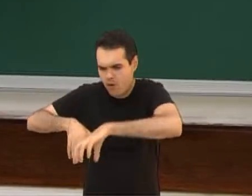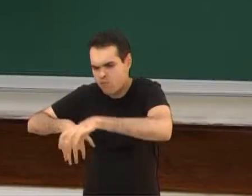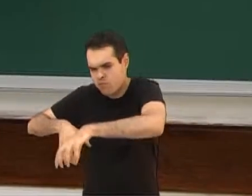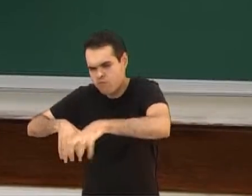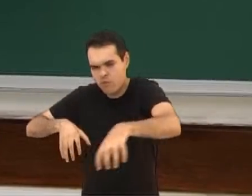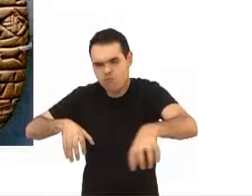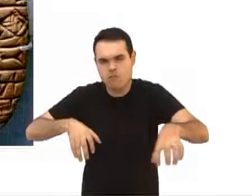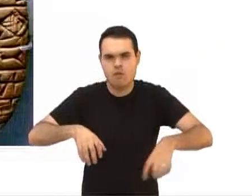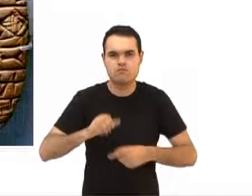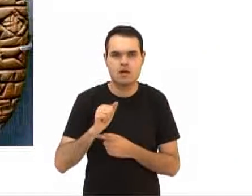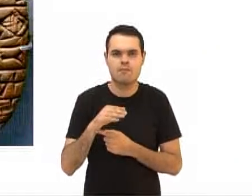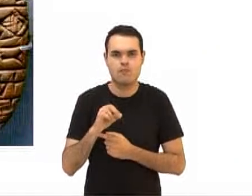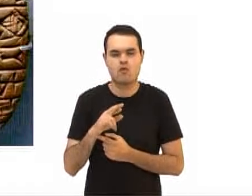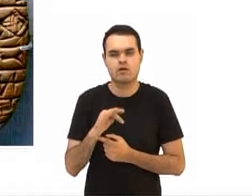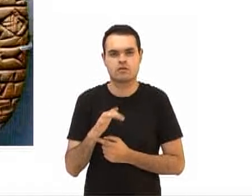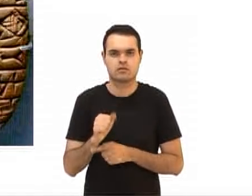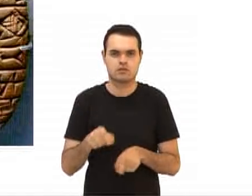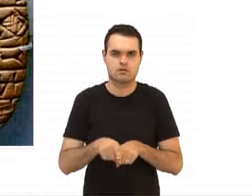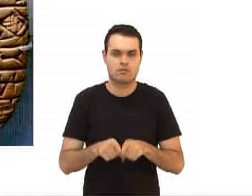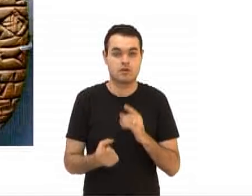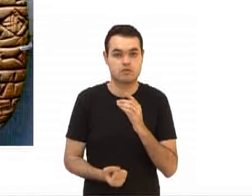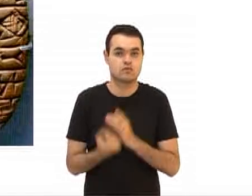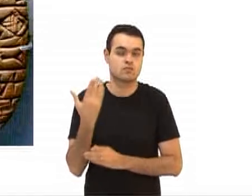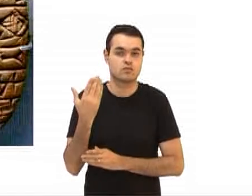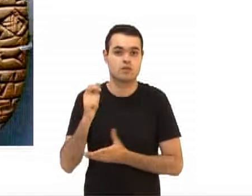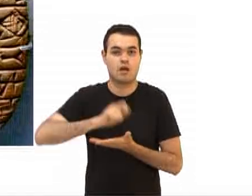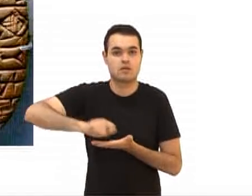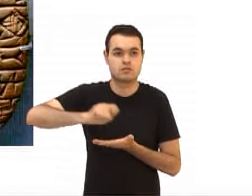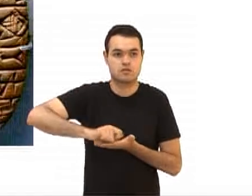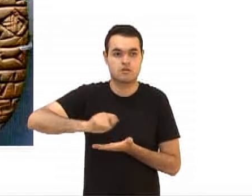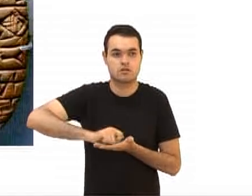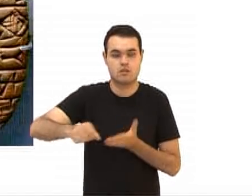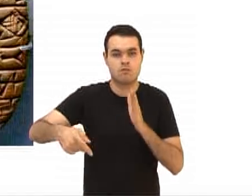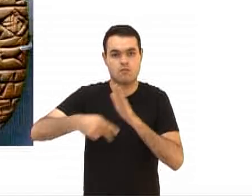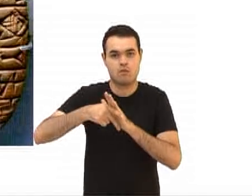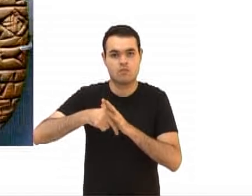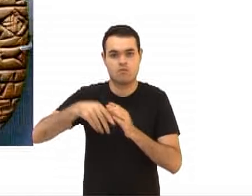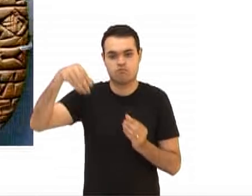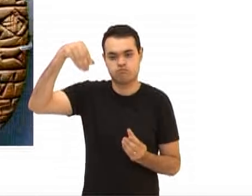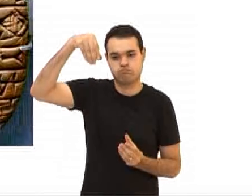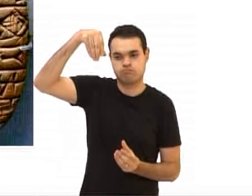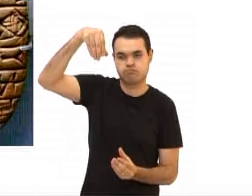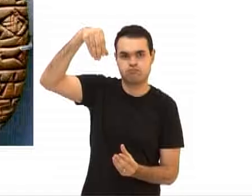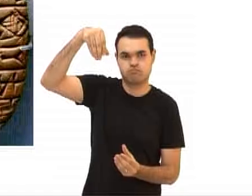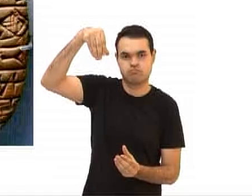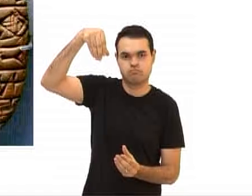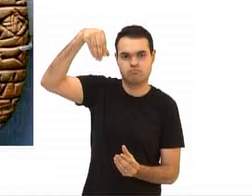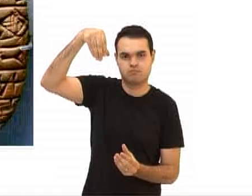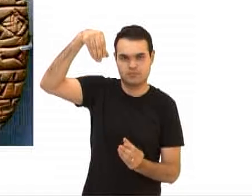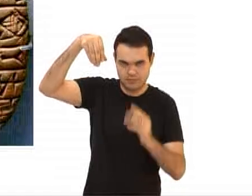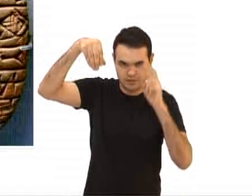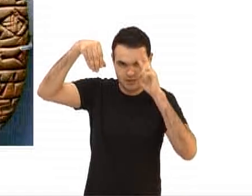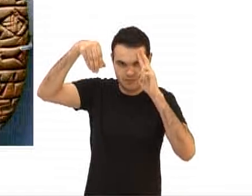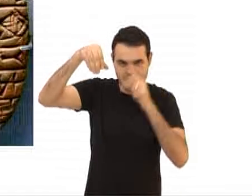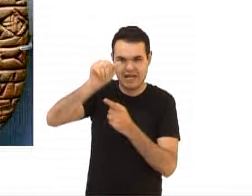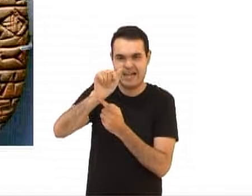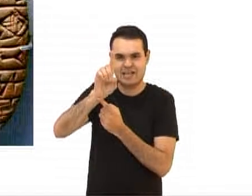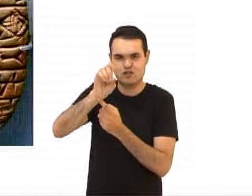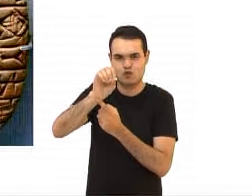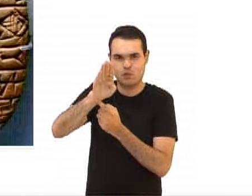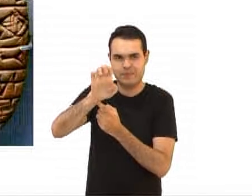um deles, tá? Foi nesse momento que surge a escrita, realizada com as placas de Adobe. Lembrou do Adobe, né?